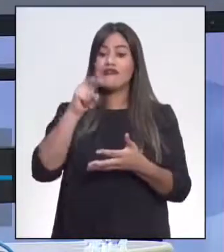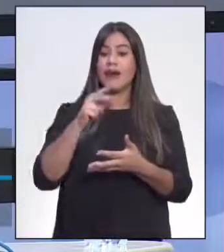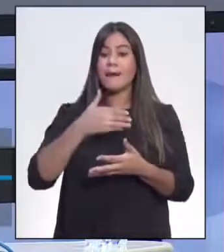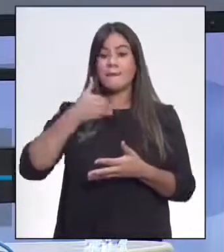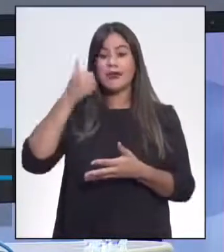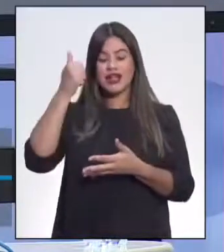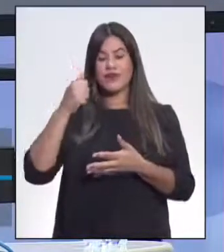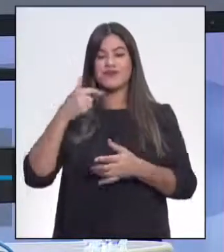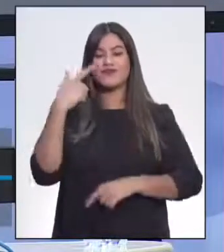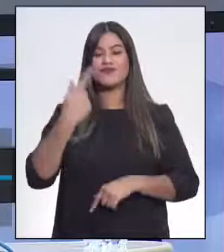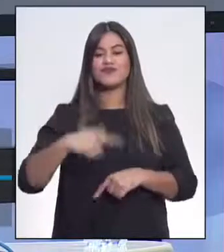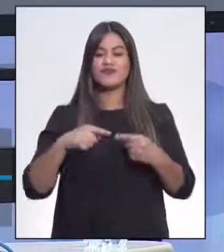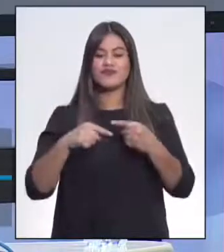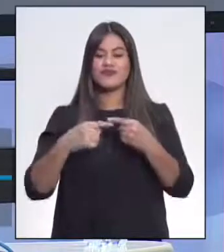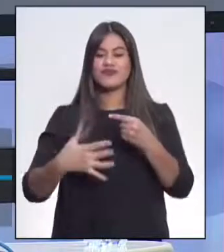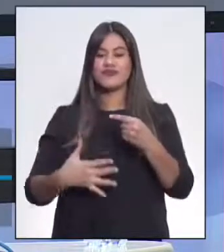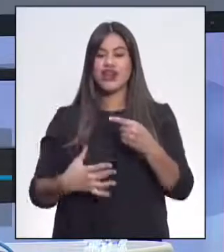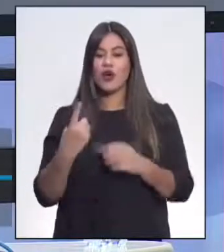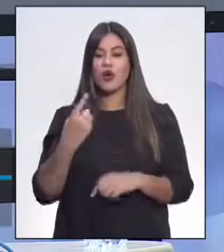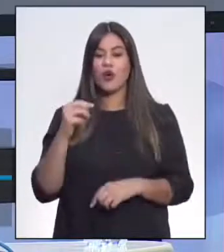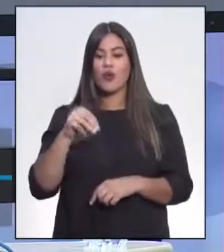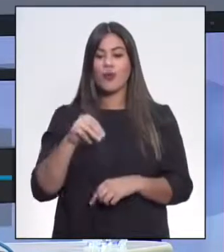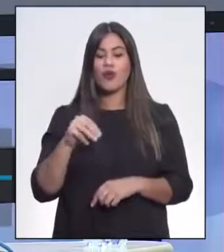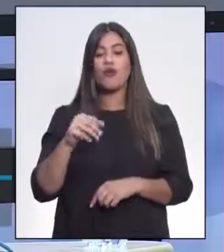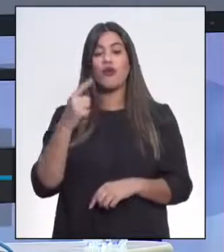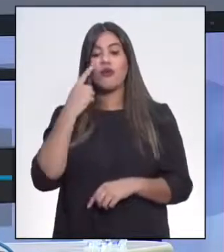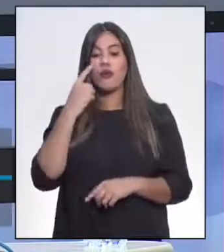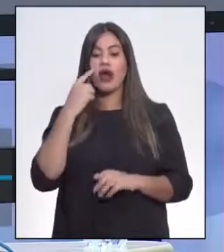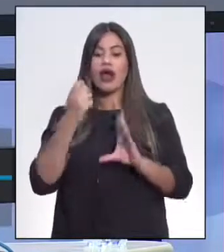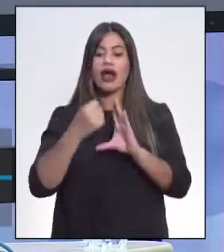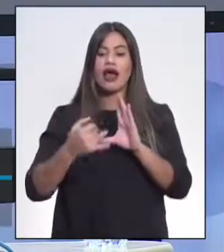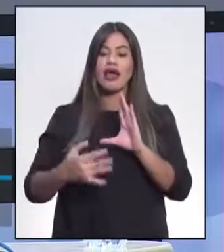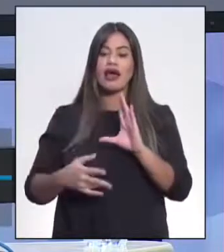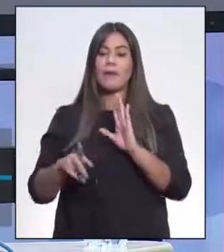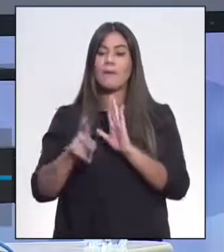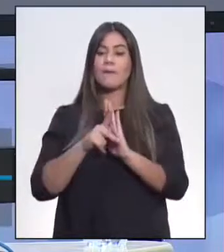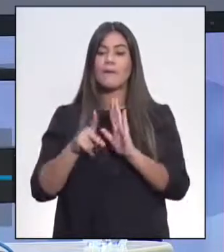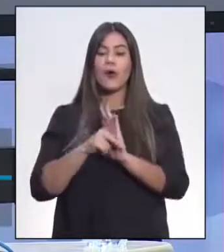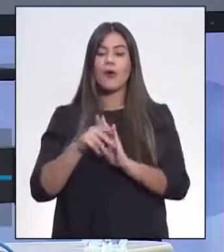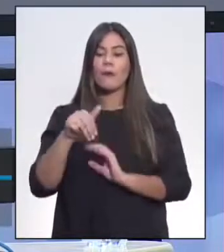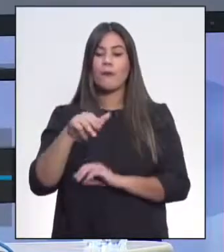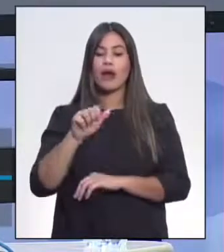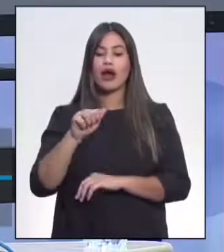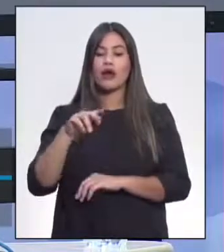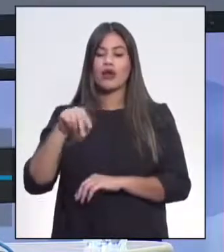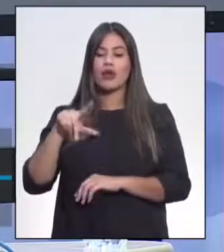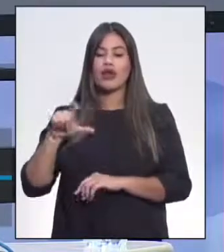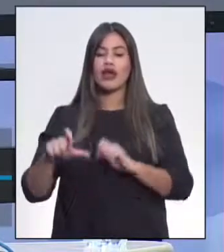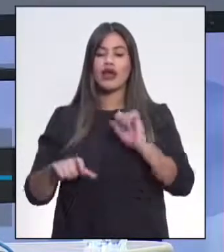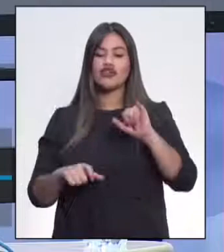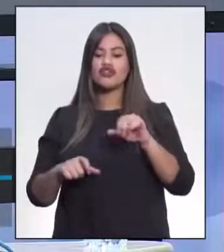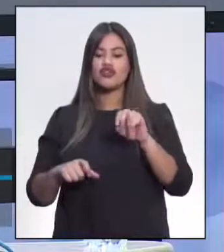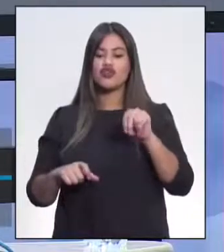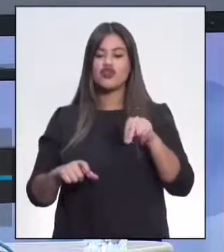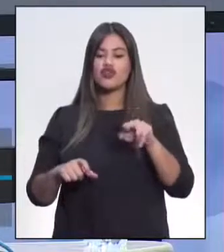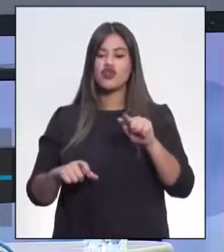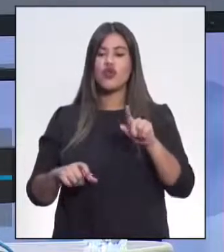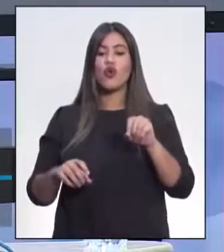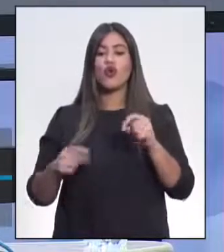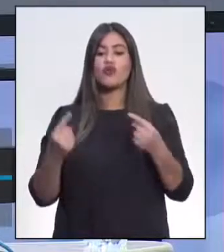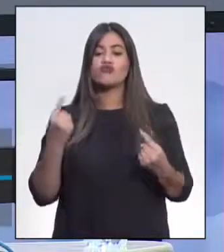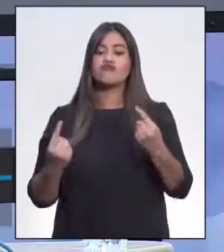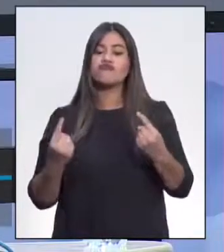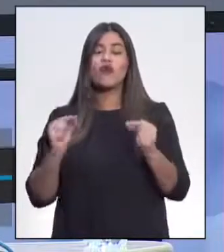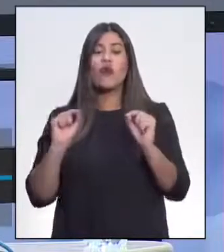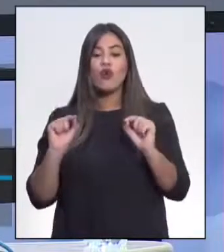saber quais são os elementos que vocês conseguiram observar na dança do maculelê e do jongo. Todos os elementos que vocês